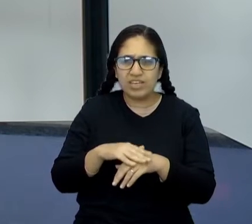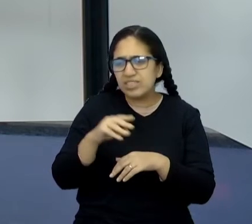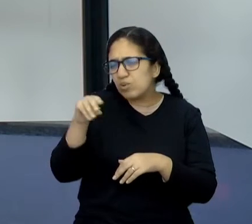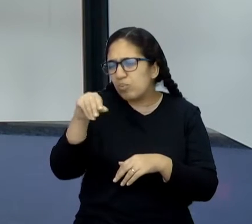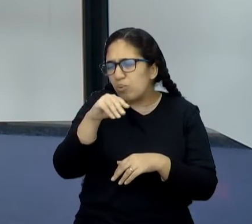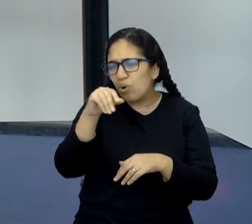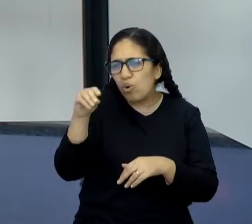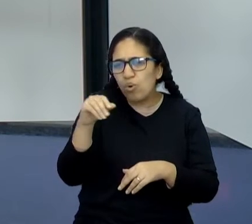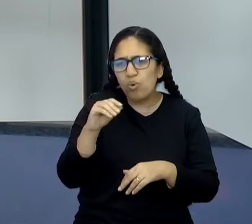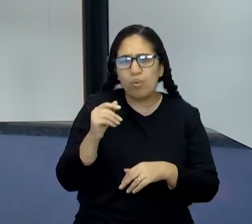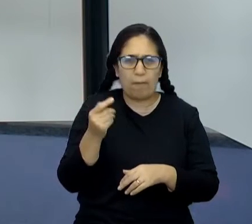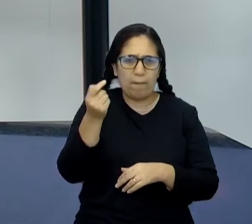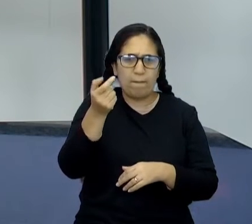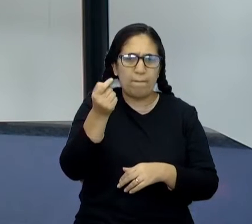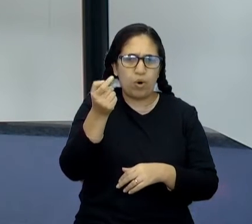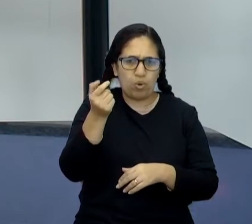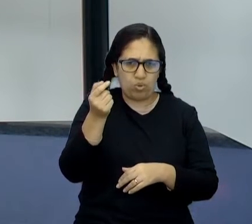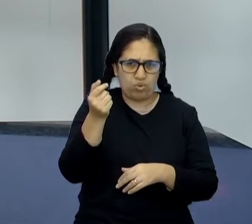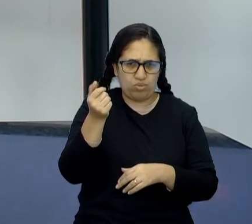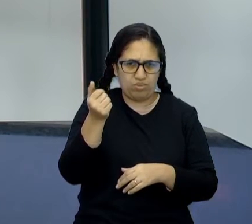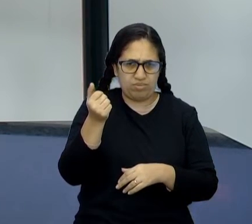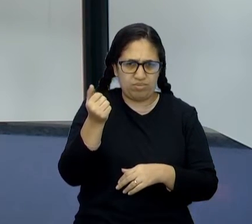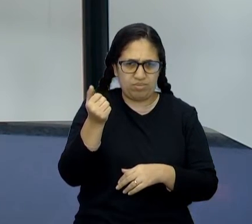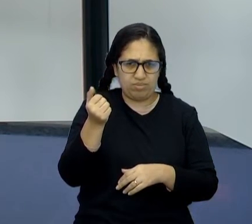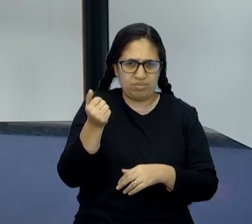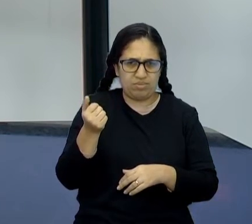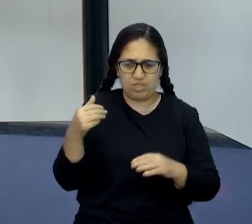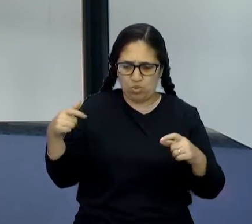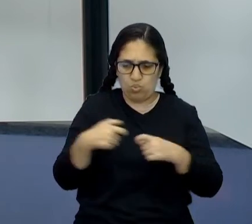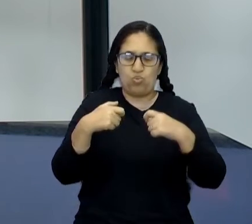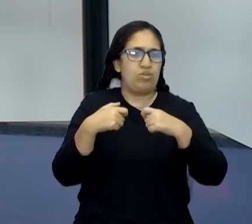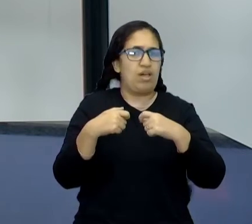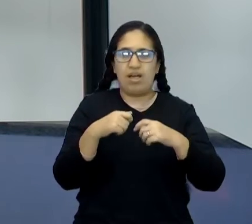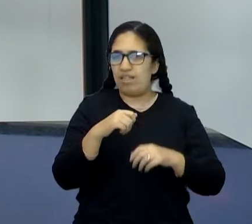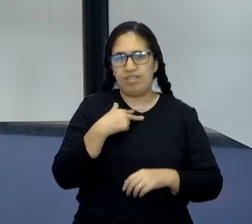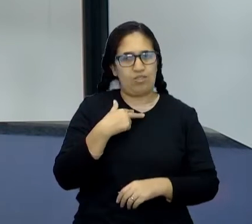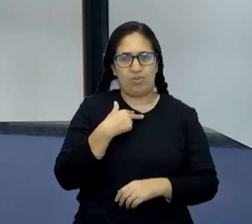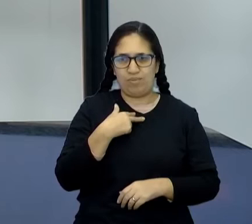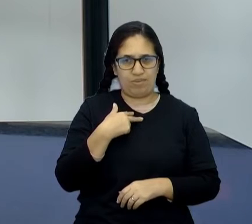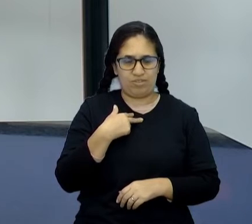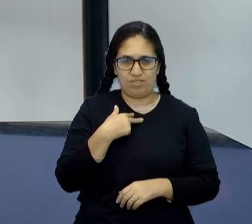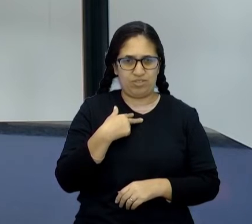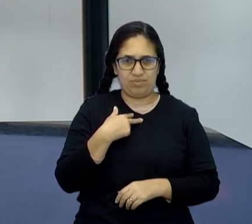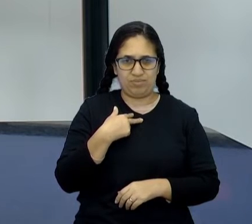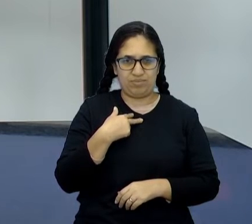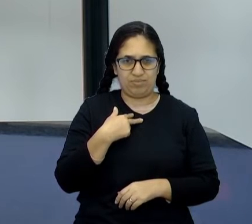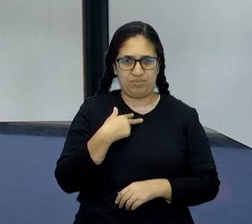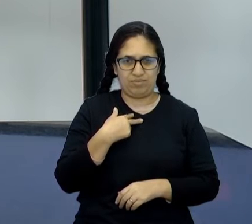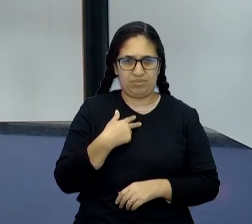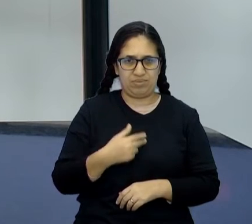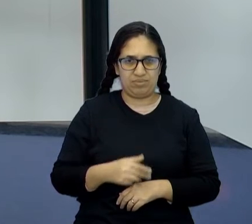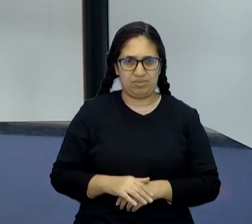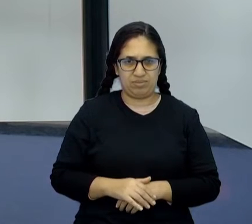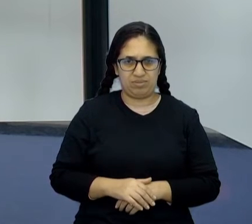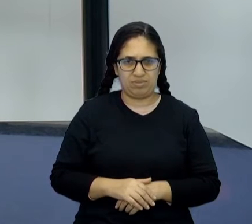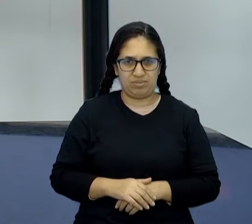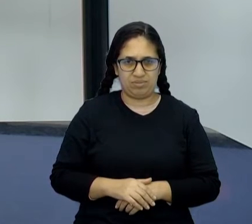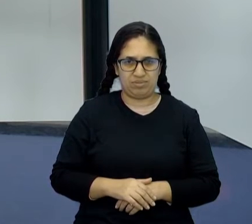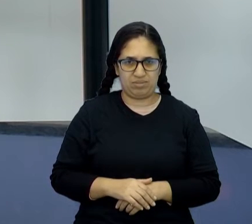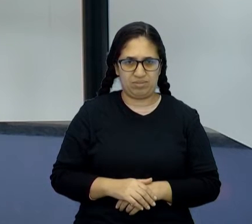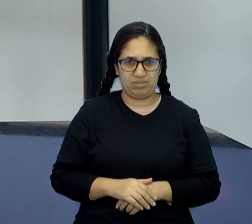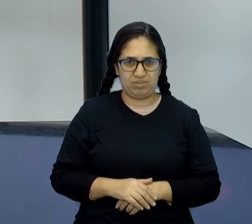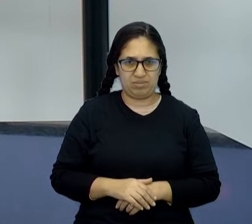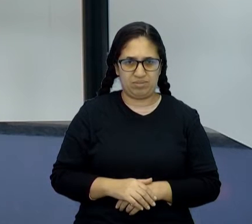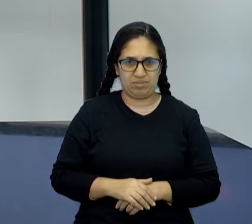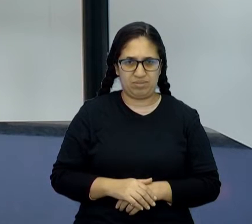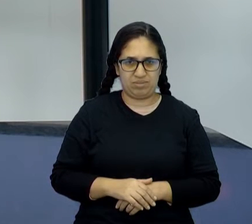com um pouquinho de pó, não pode deixar cair muito. E nem pode deixar se juntar tanto, né, os ímãs, porque depois ficam difíceis de separar.